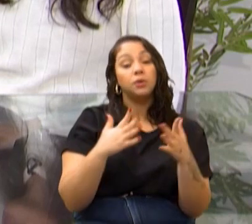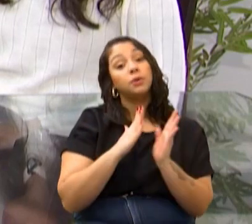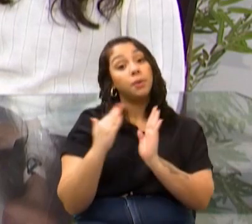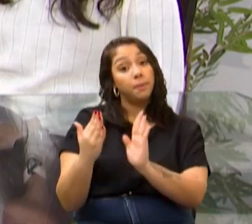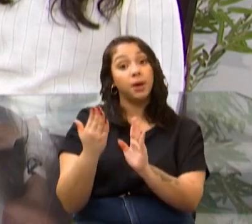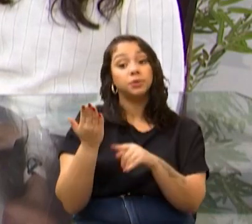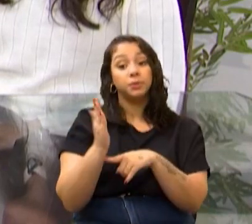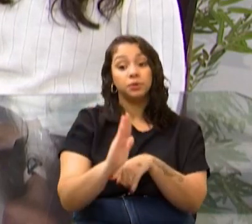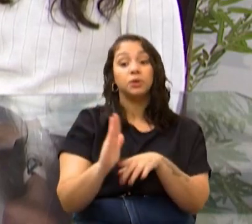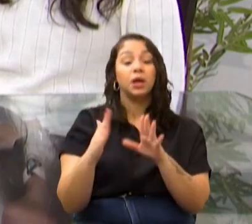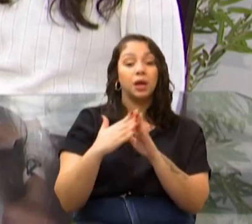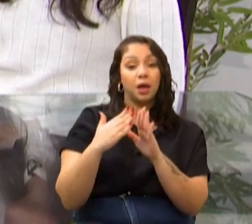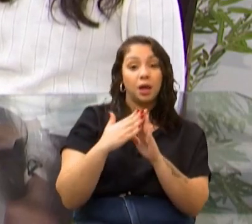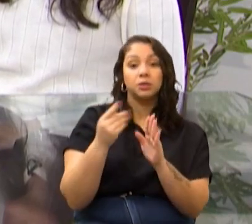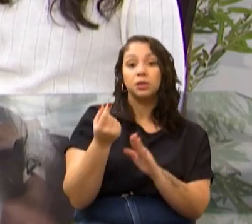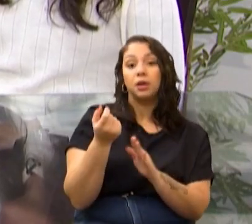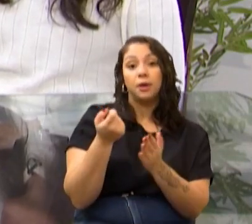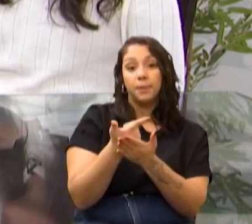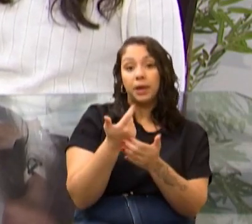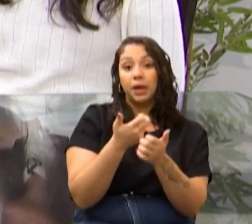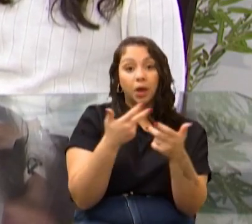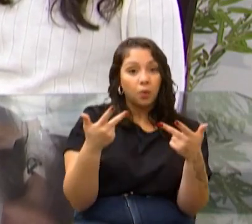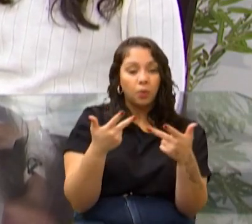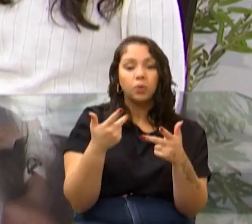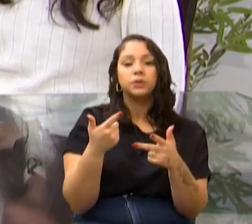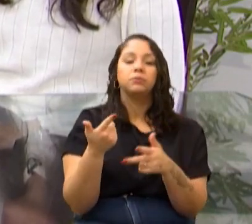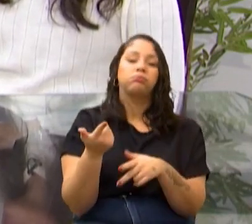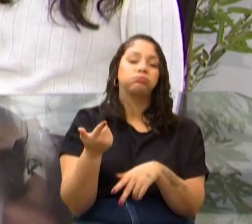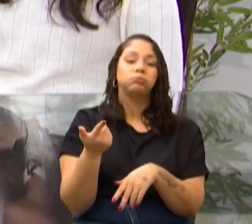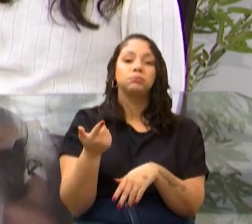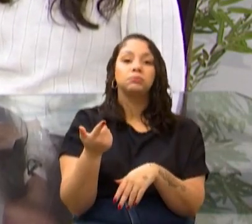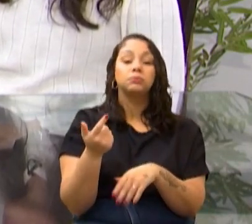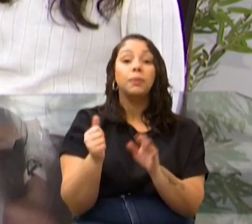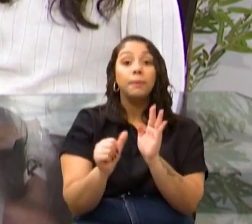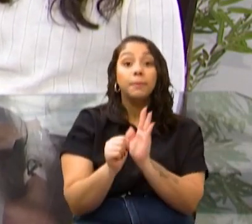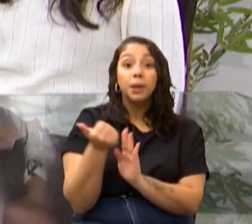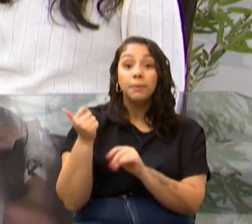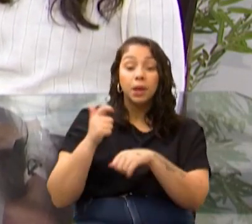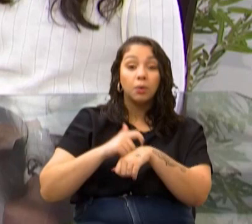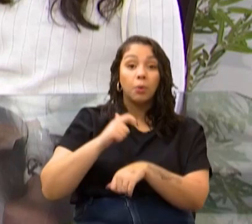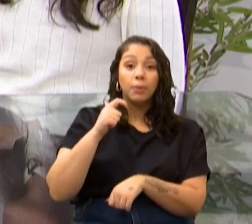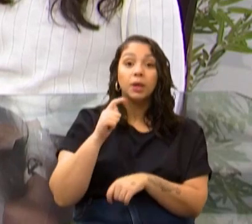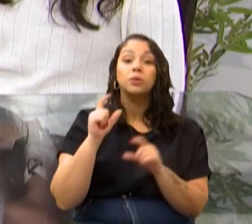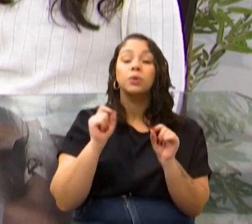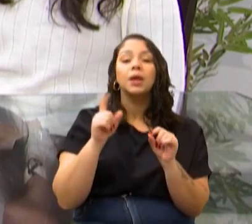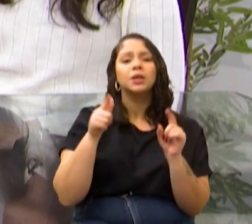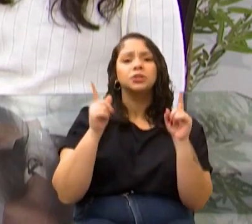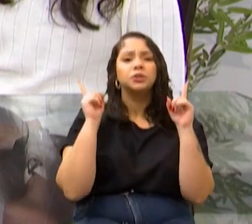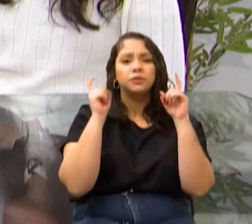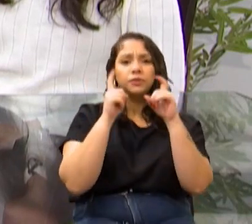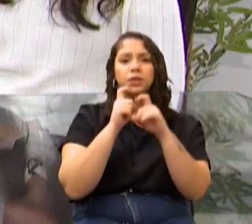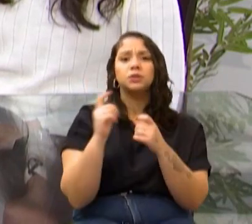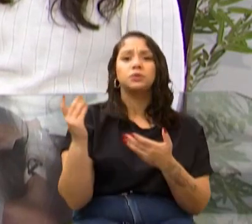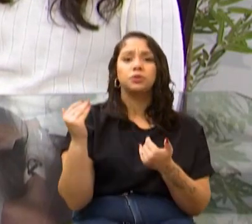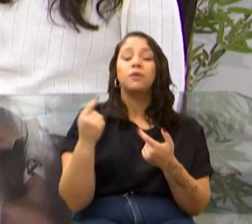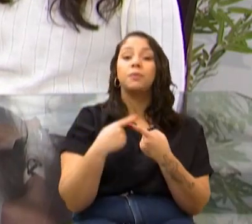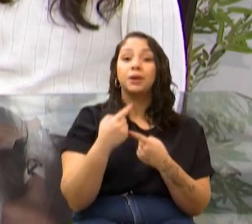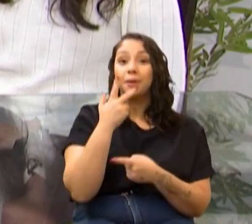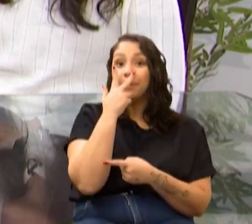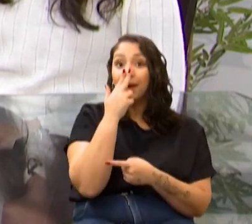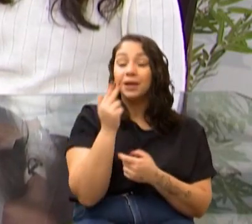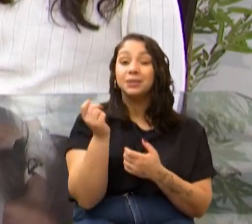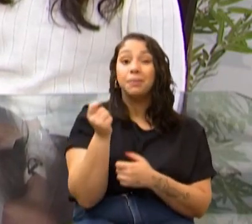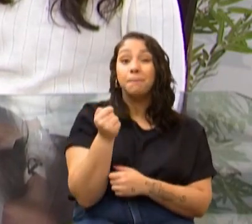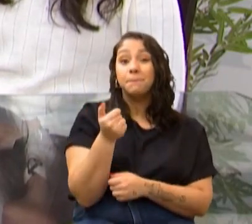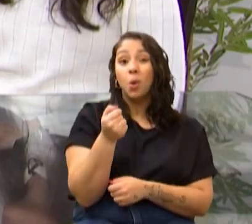uma parte para ajudar em casa, né, para poder pagar as contas, essas coisas. Num primeiro momento é muito difícil para o jovem